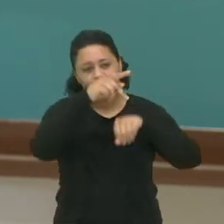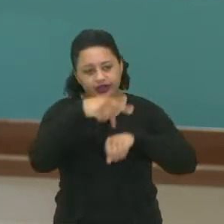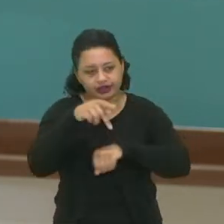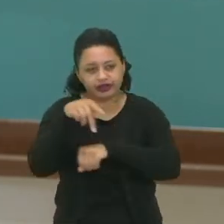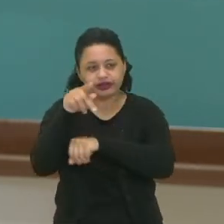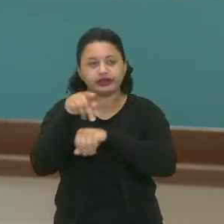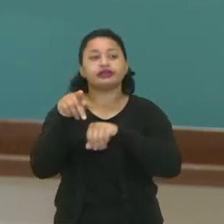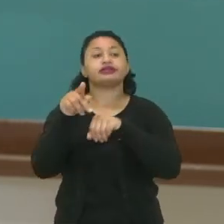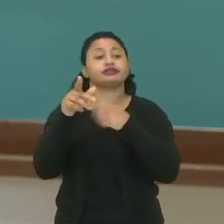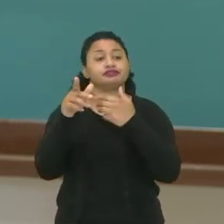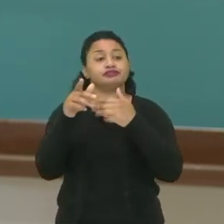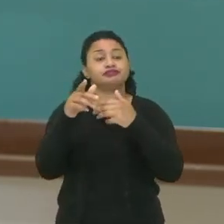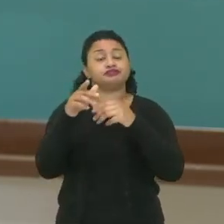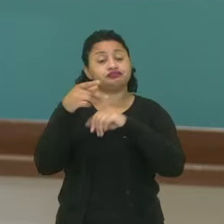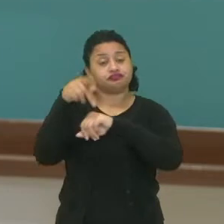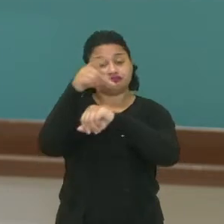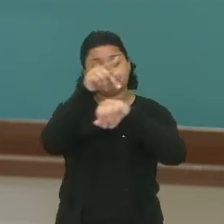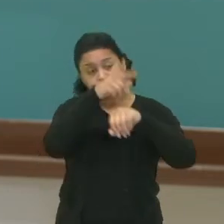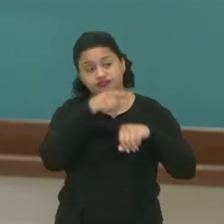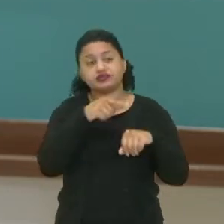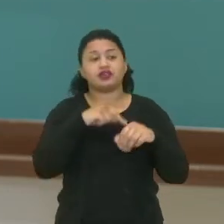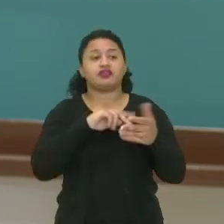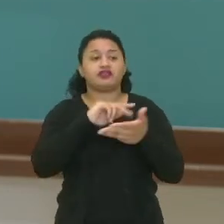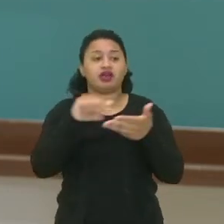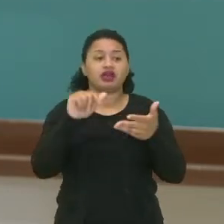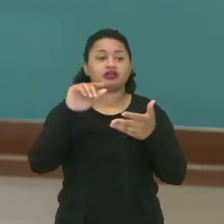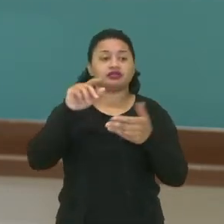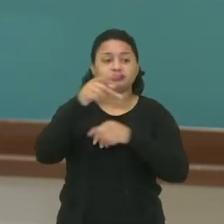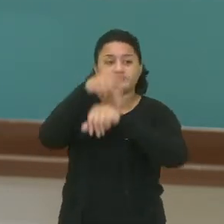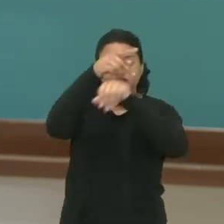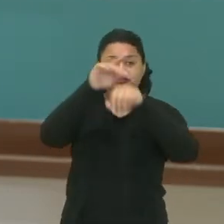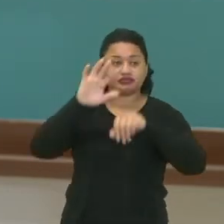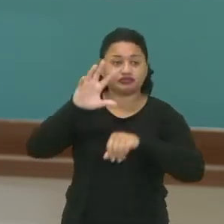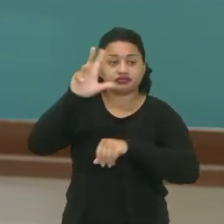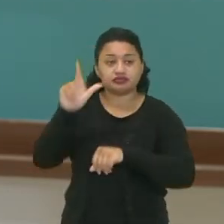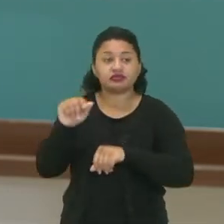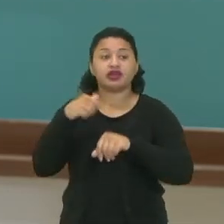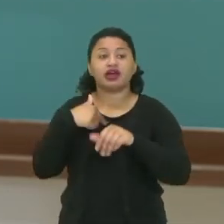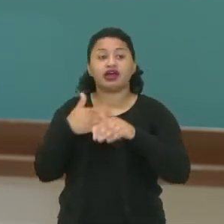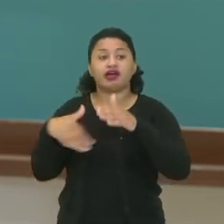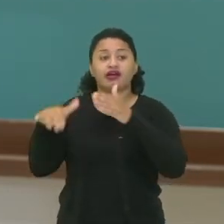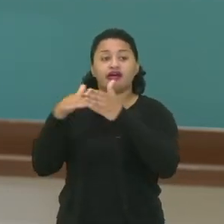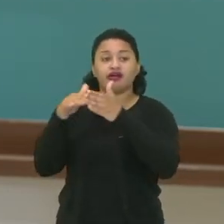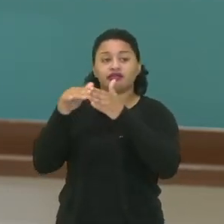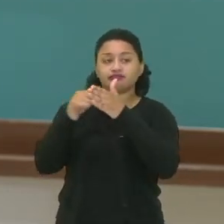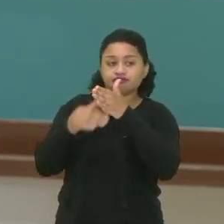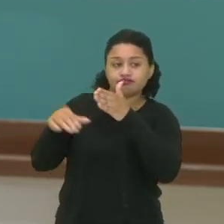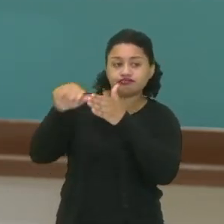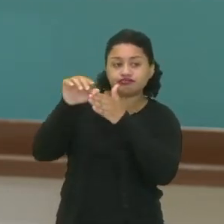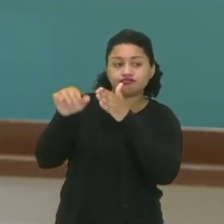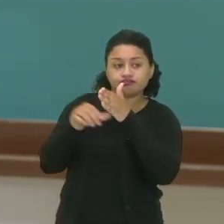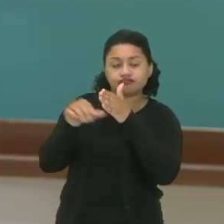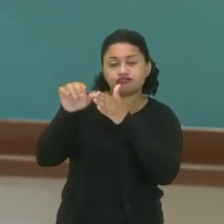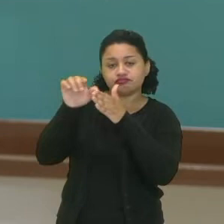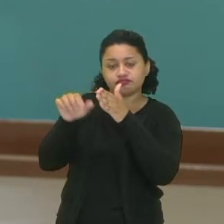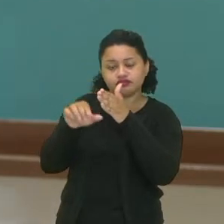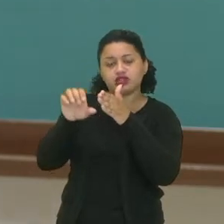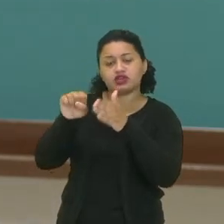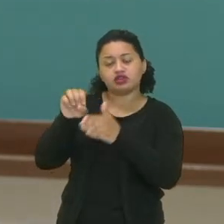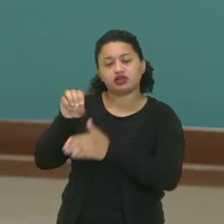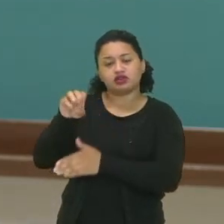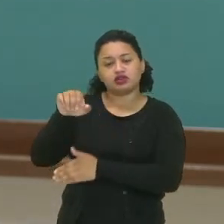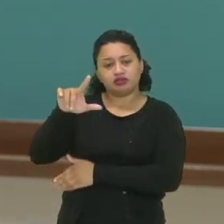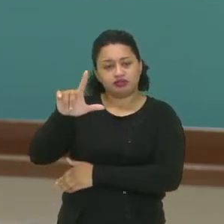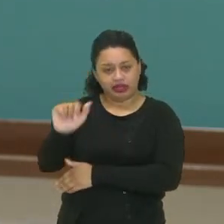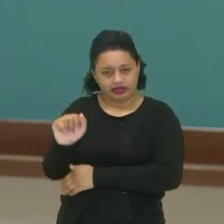a Somália, até chegar, né, aqui na região da própria Somália aqui,